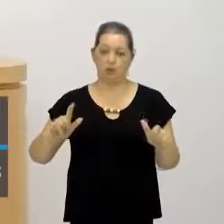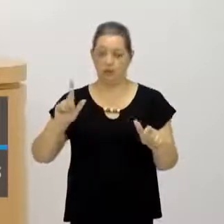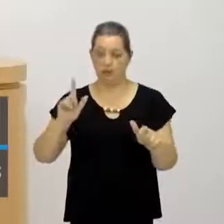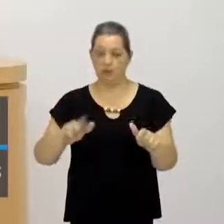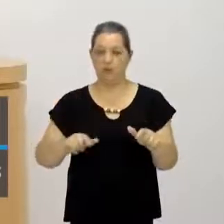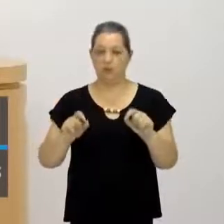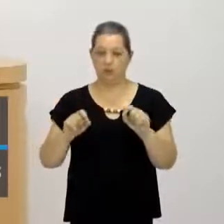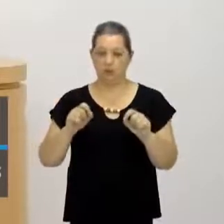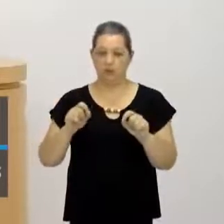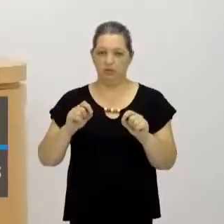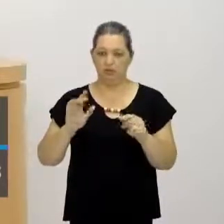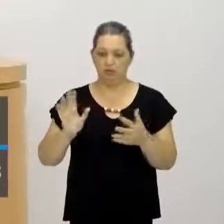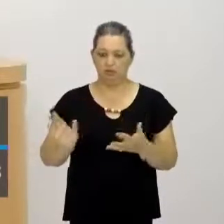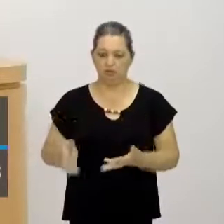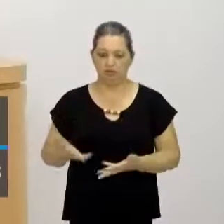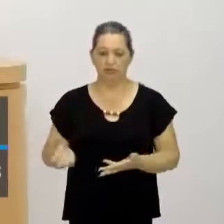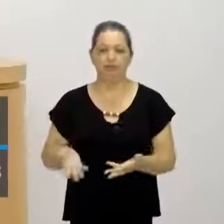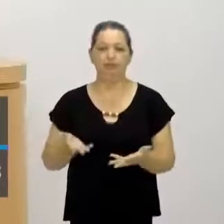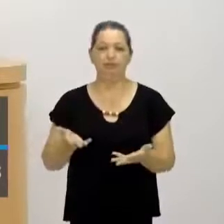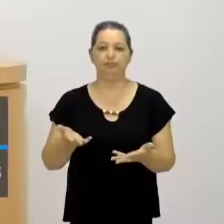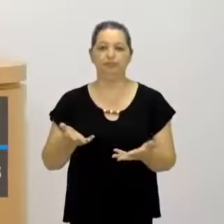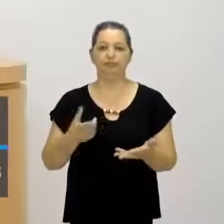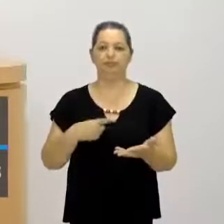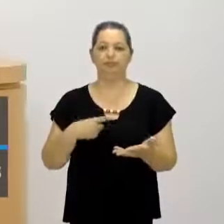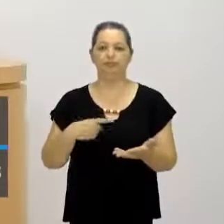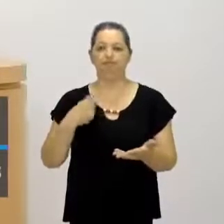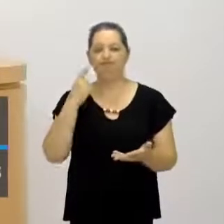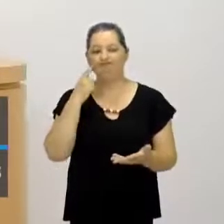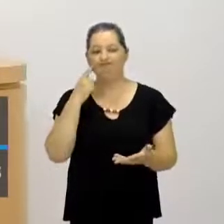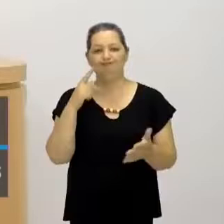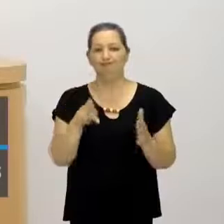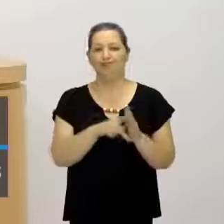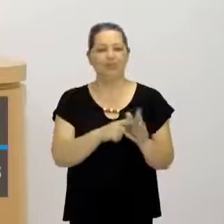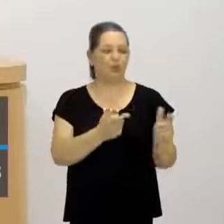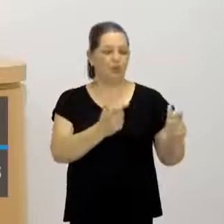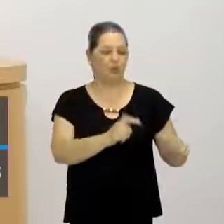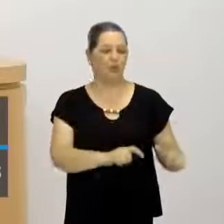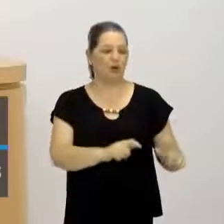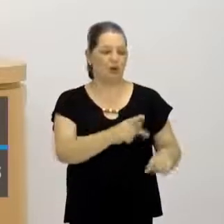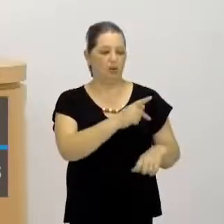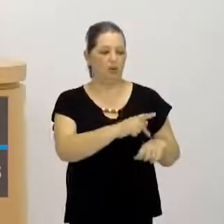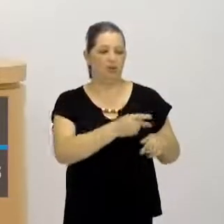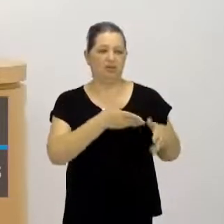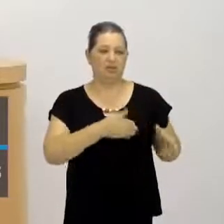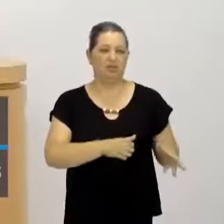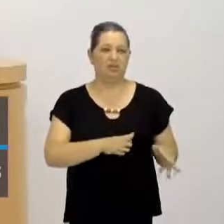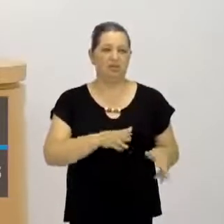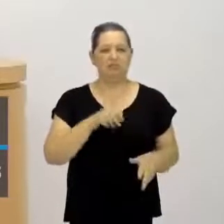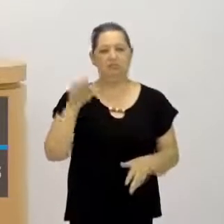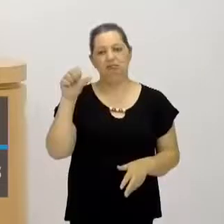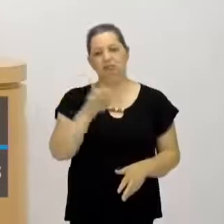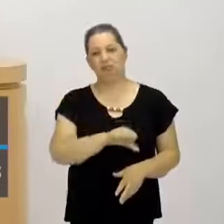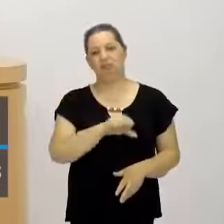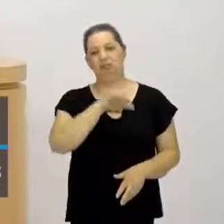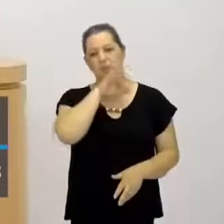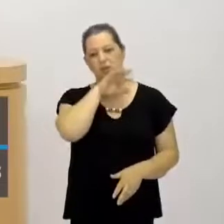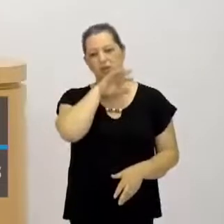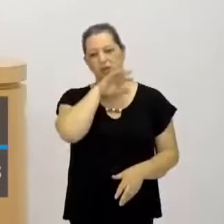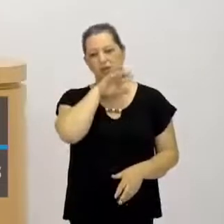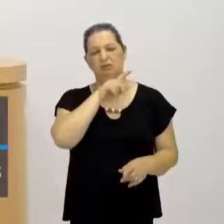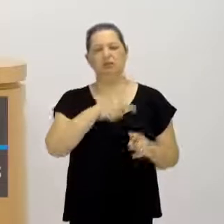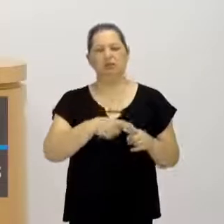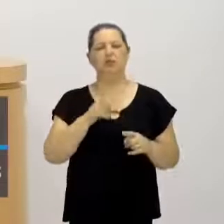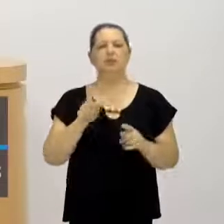é motivado por uma perspectiva muito pessimista no seu local de origem. A gente vai ver isso nos